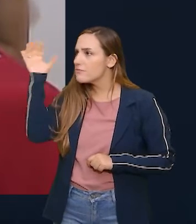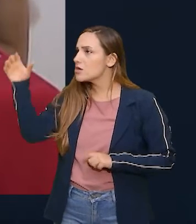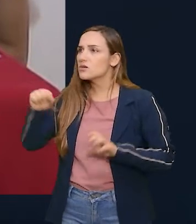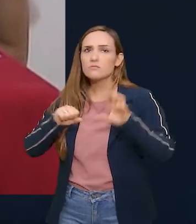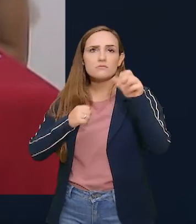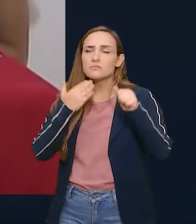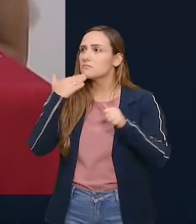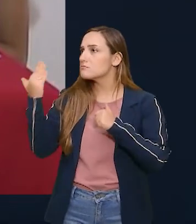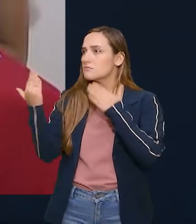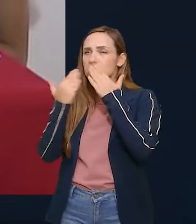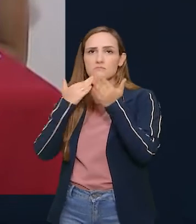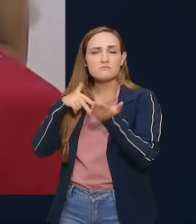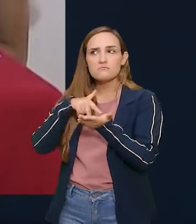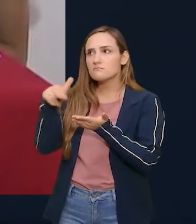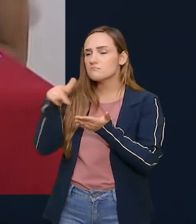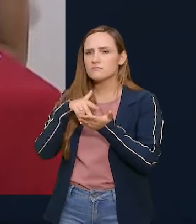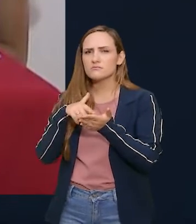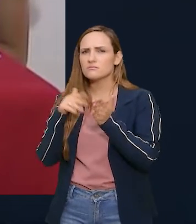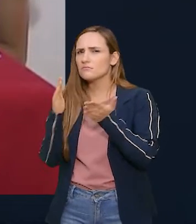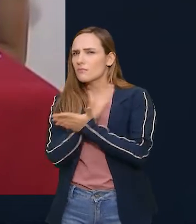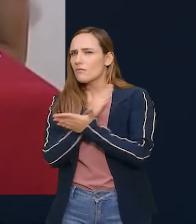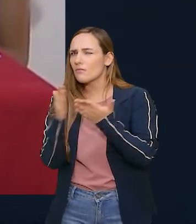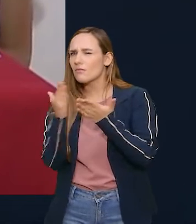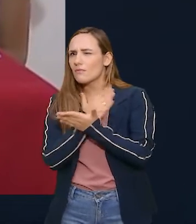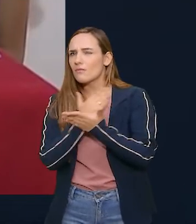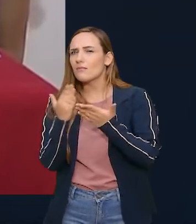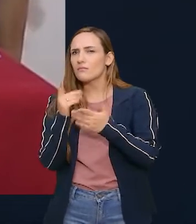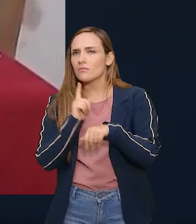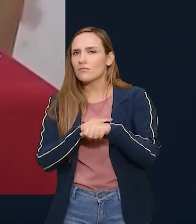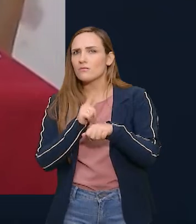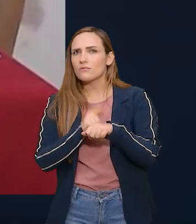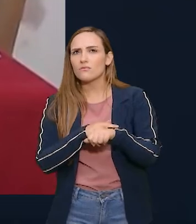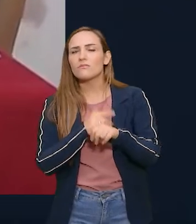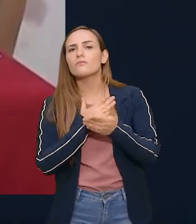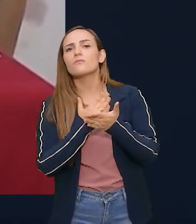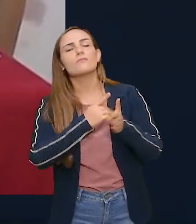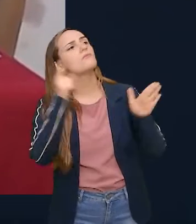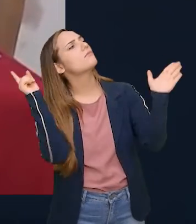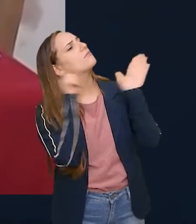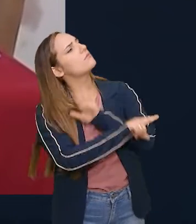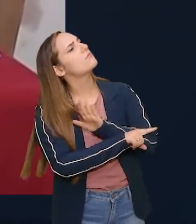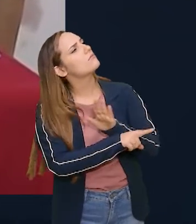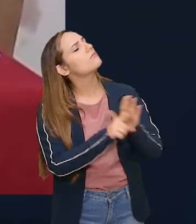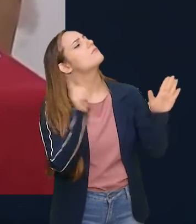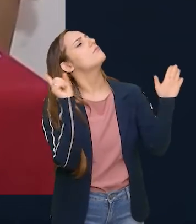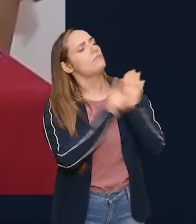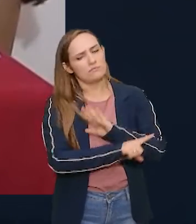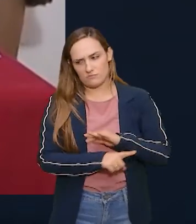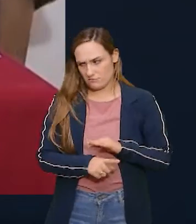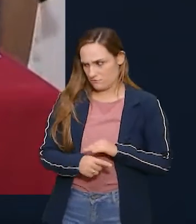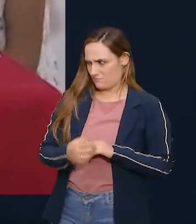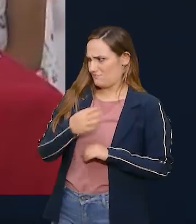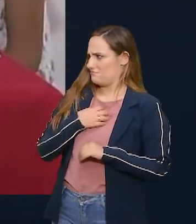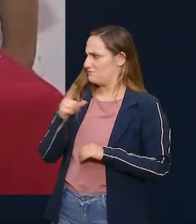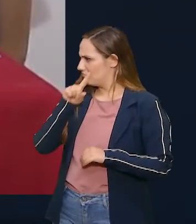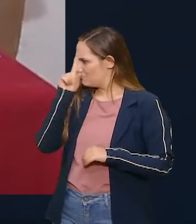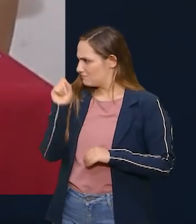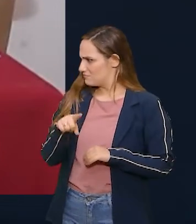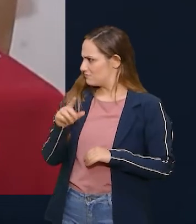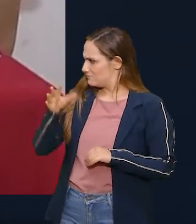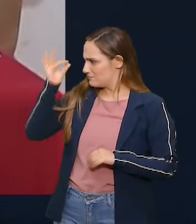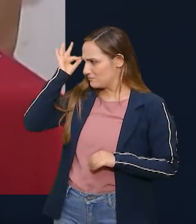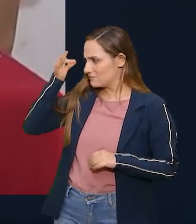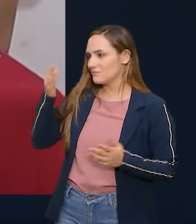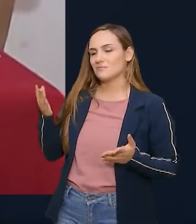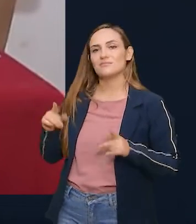que ela pedia. E com o tempo ela começou com umas perguntas muito estranhas, assim, a gente achava